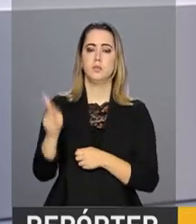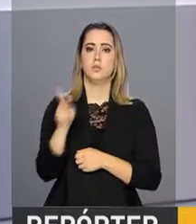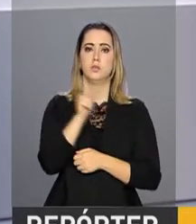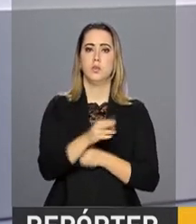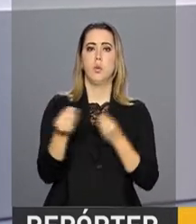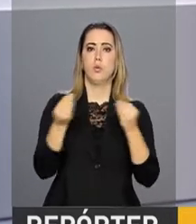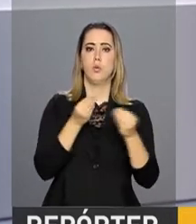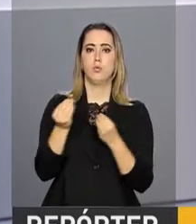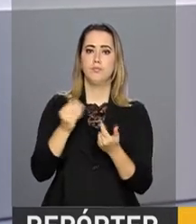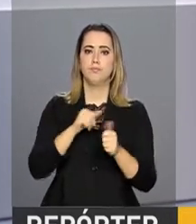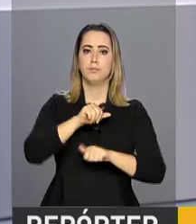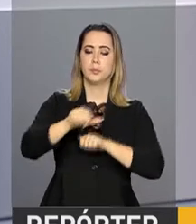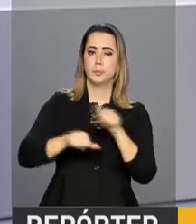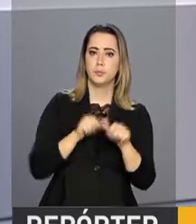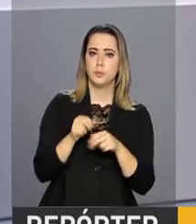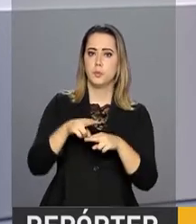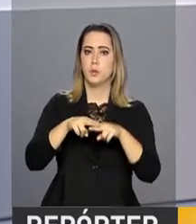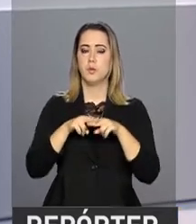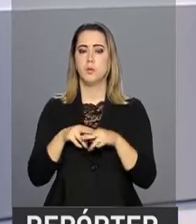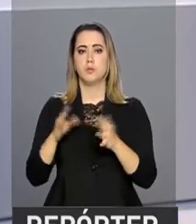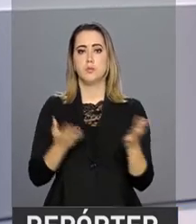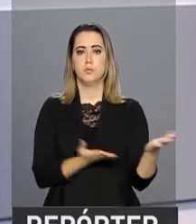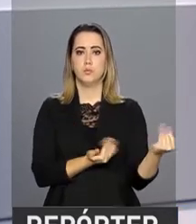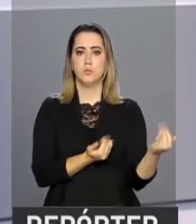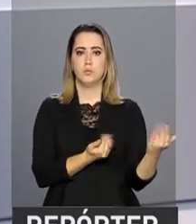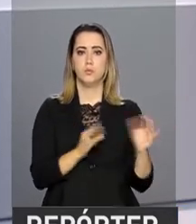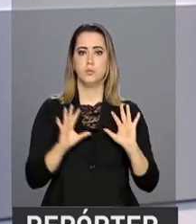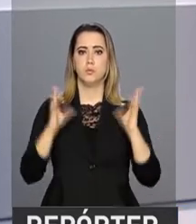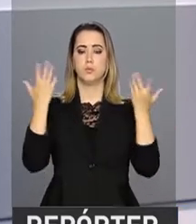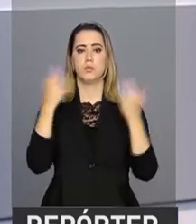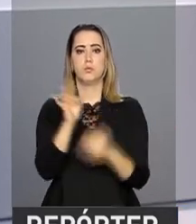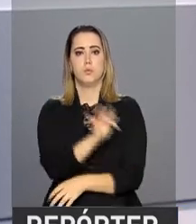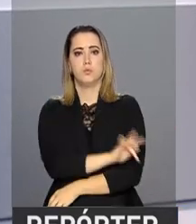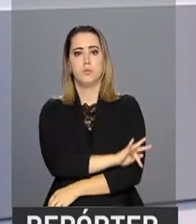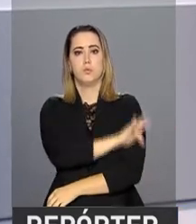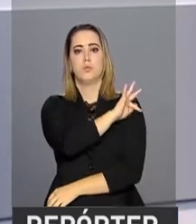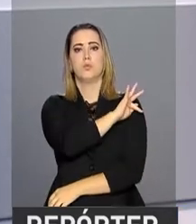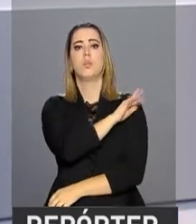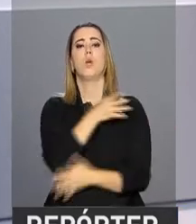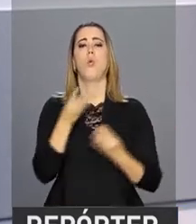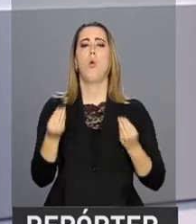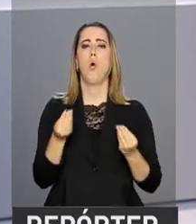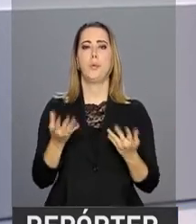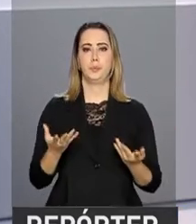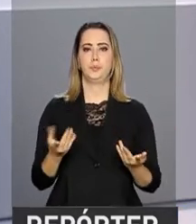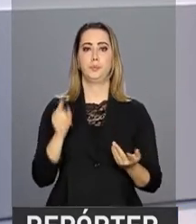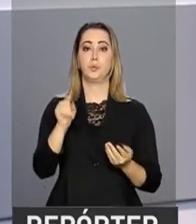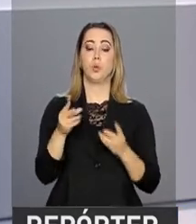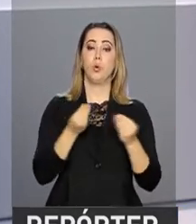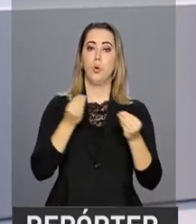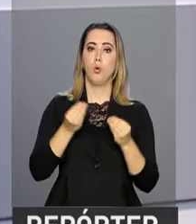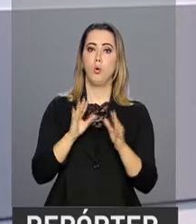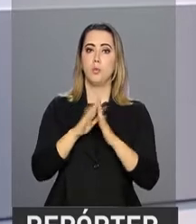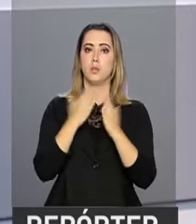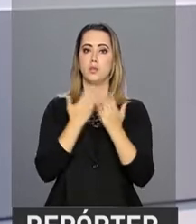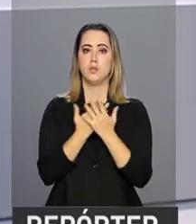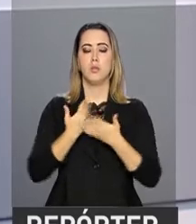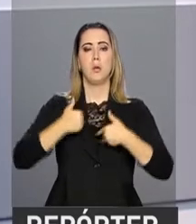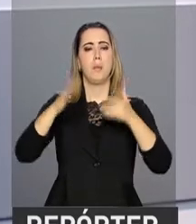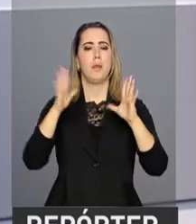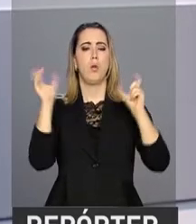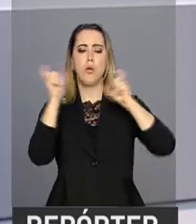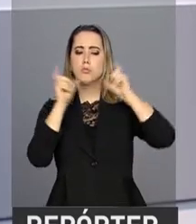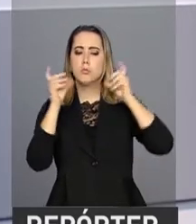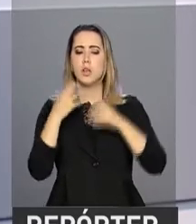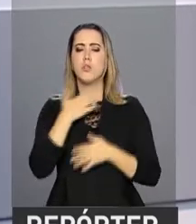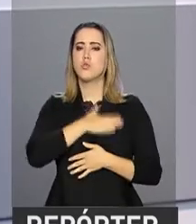sobre como lidar com as transformações pelas quais os jovens passam durante o ensino fundamental. E como tornar a escola mais atraente